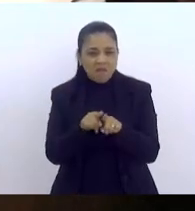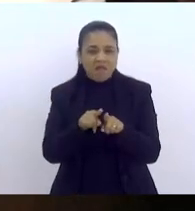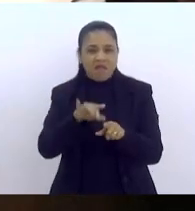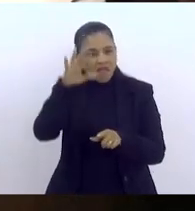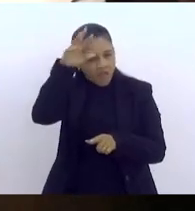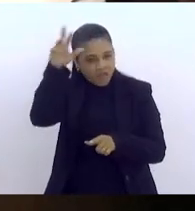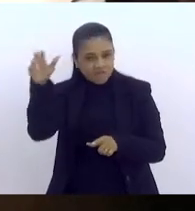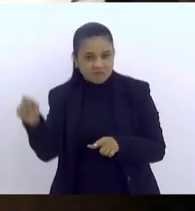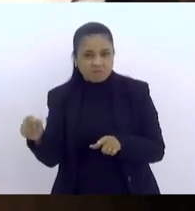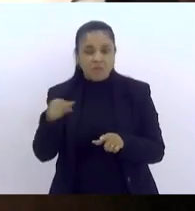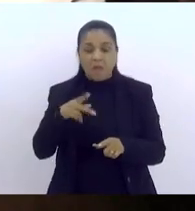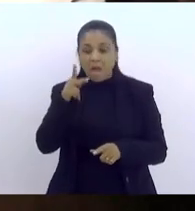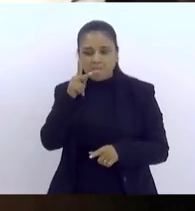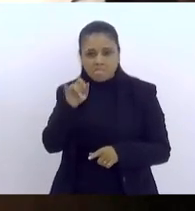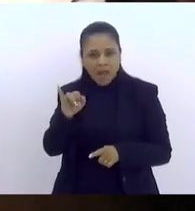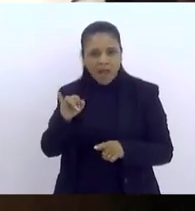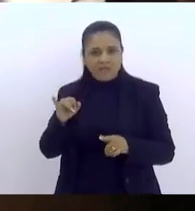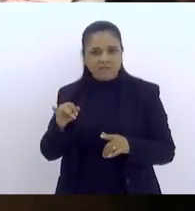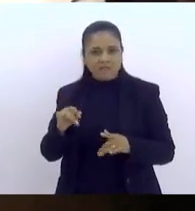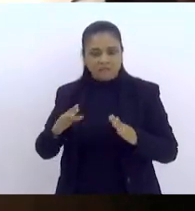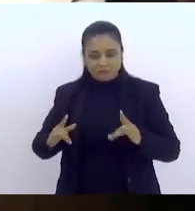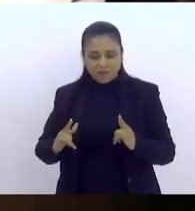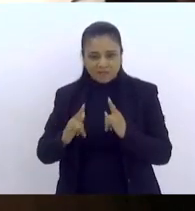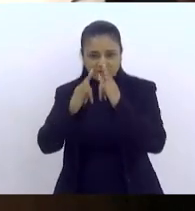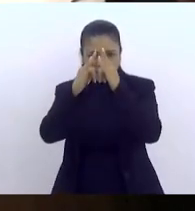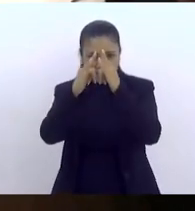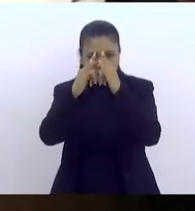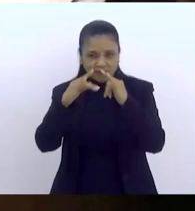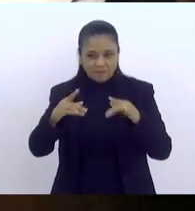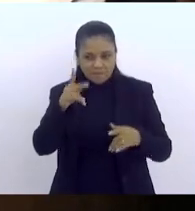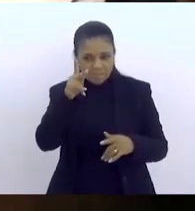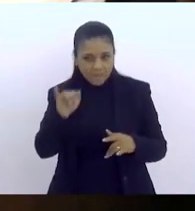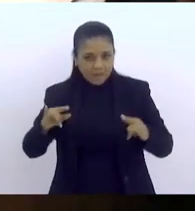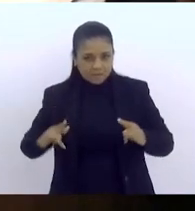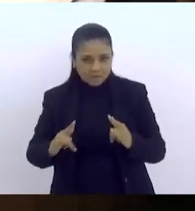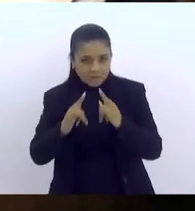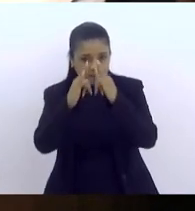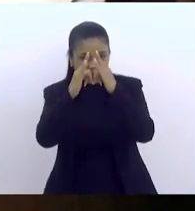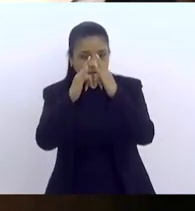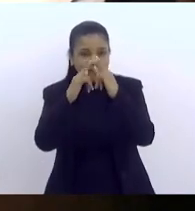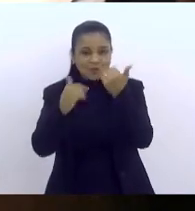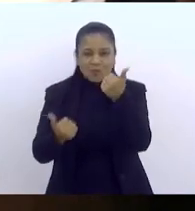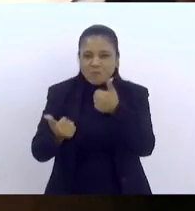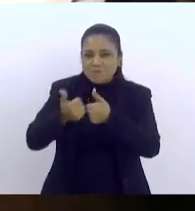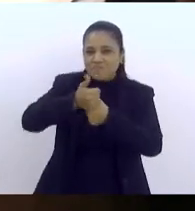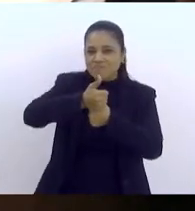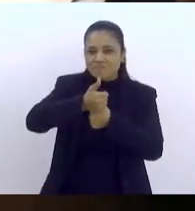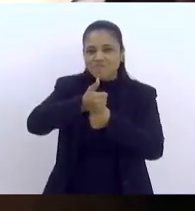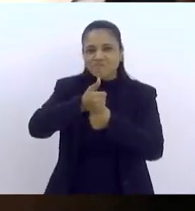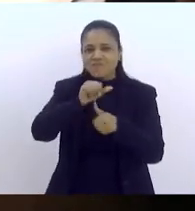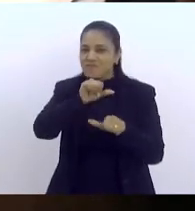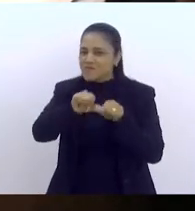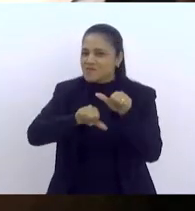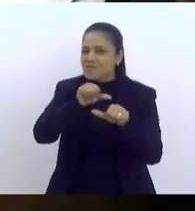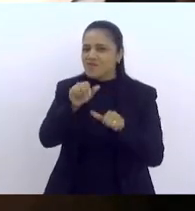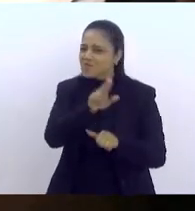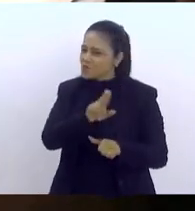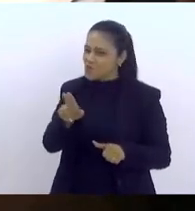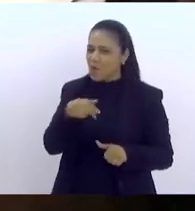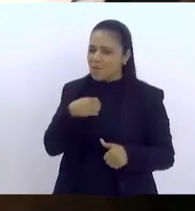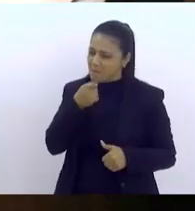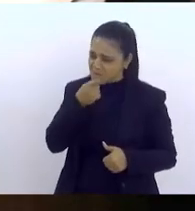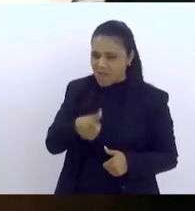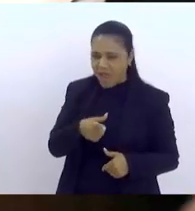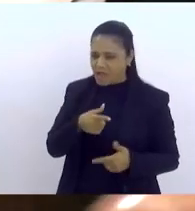pai de santo, que também é uma figura eclesiástica para a religião deles, num lugar comum de piadinha. Mas isso não é encarado